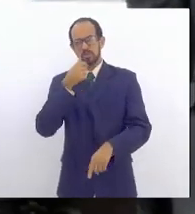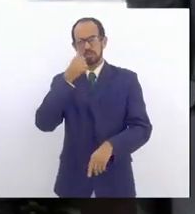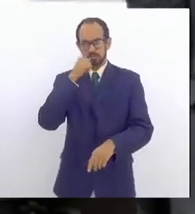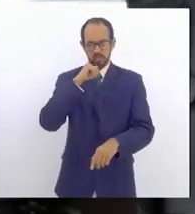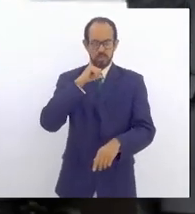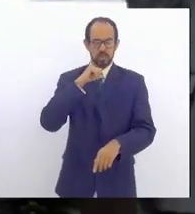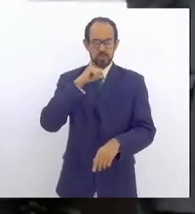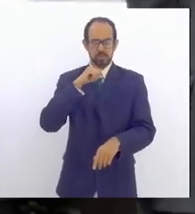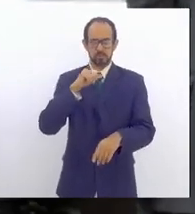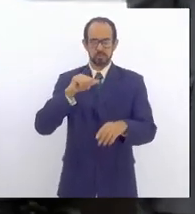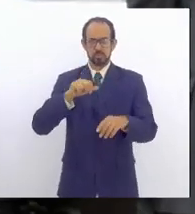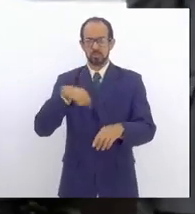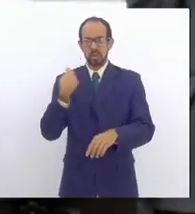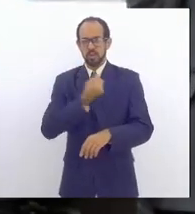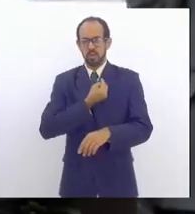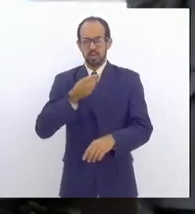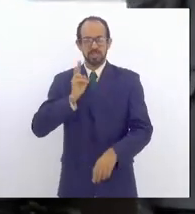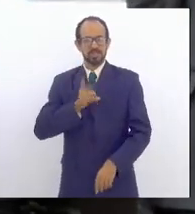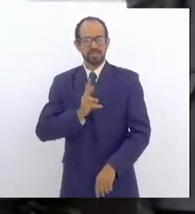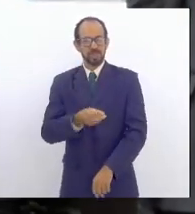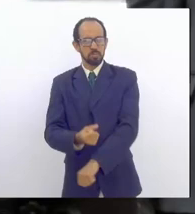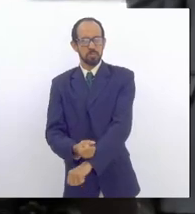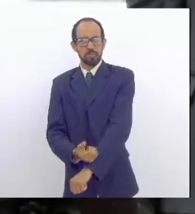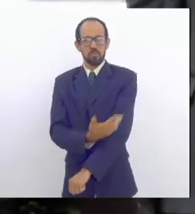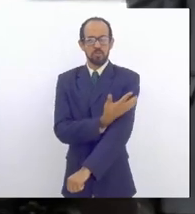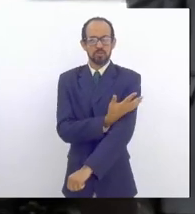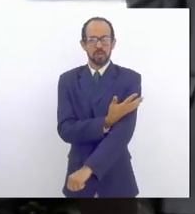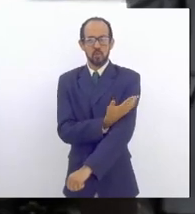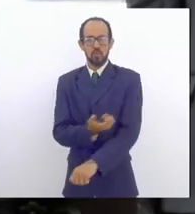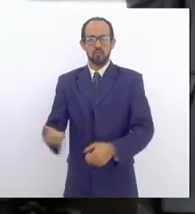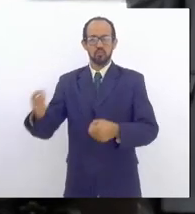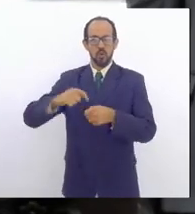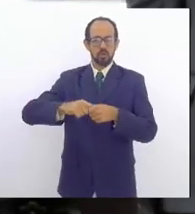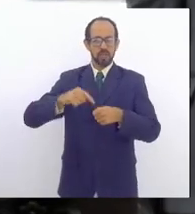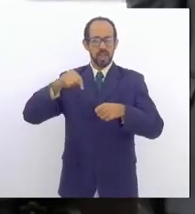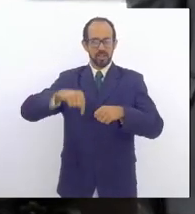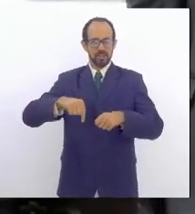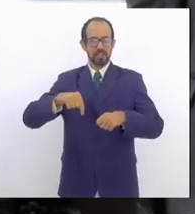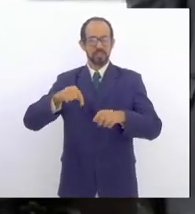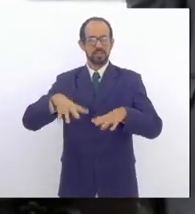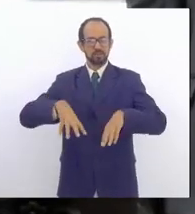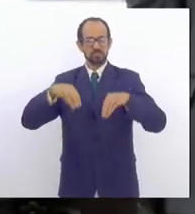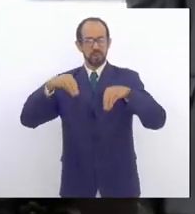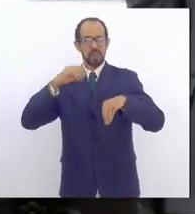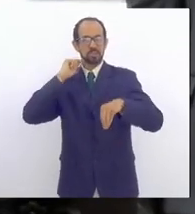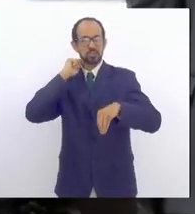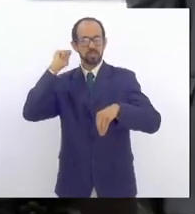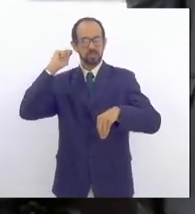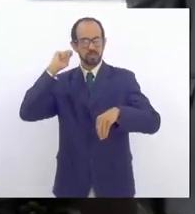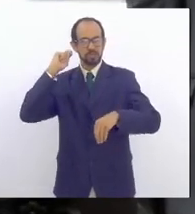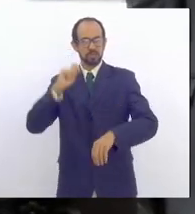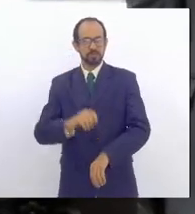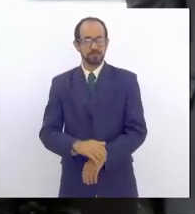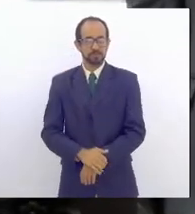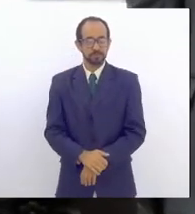Para nós sempre é emocionante retomar aqui essa casa. Quero